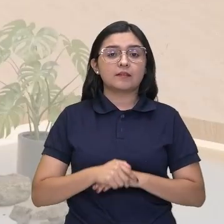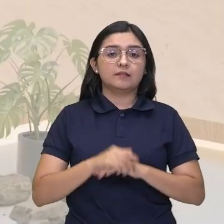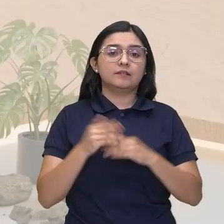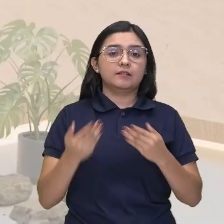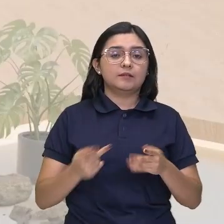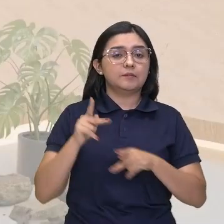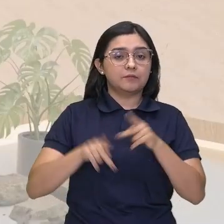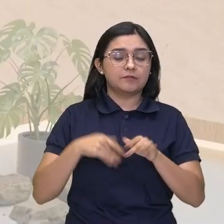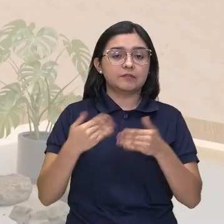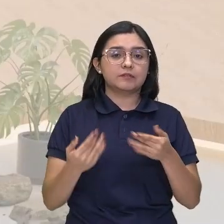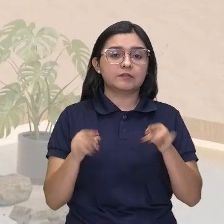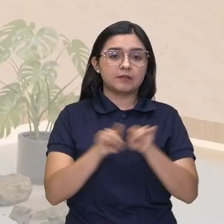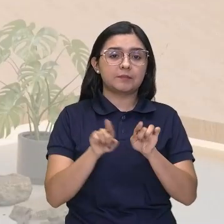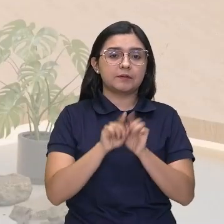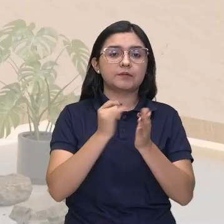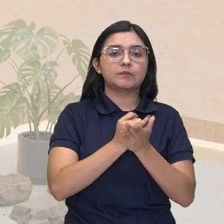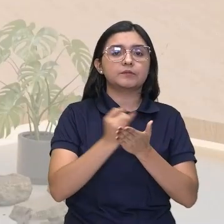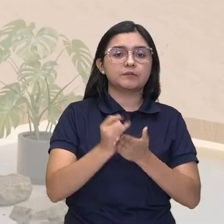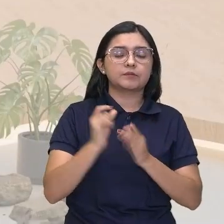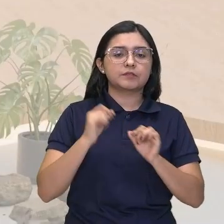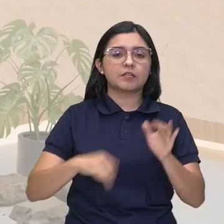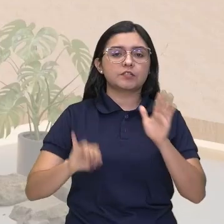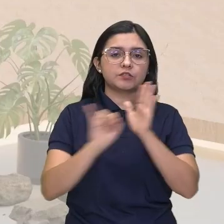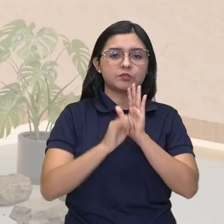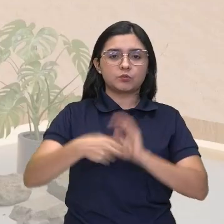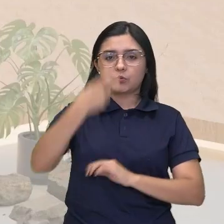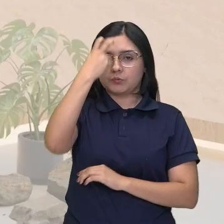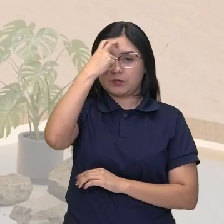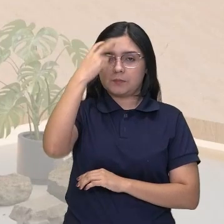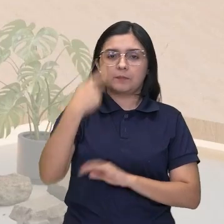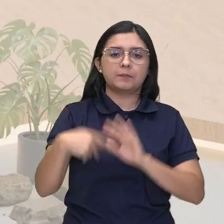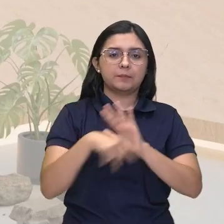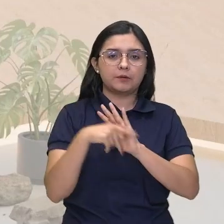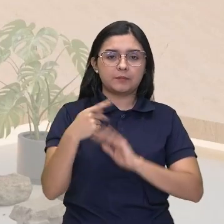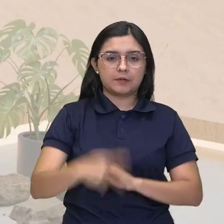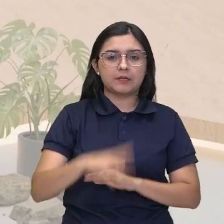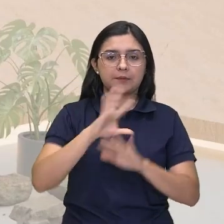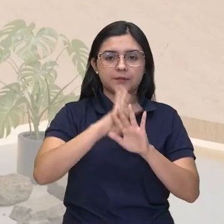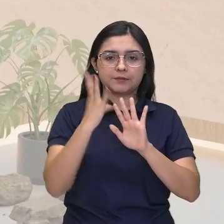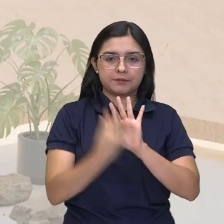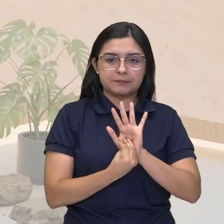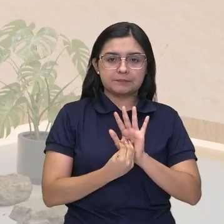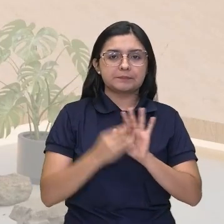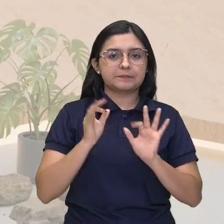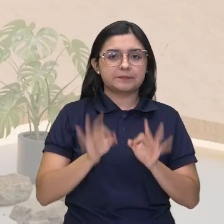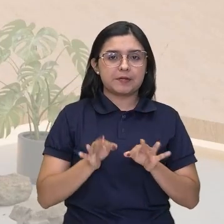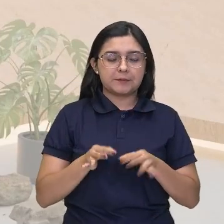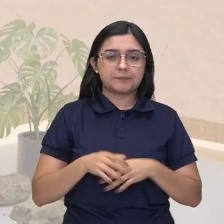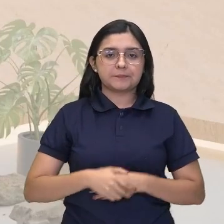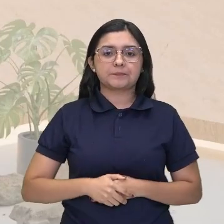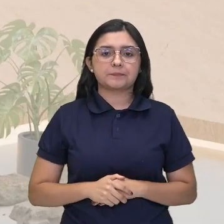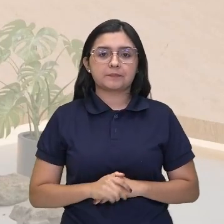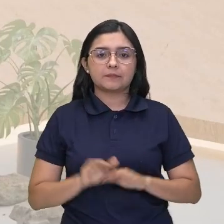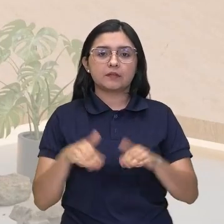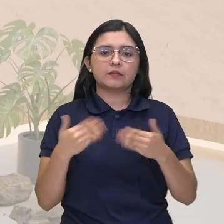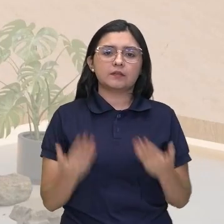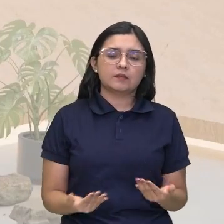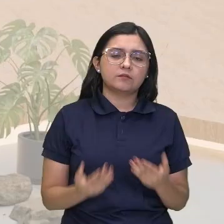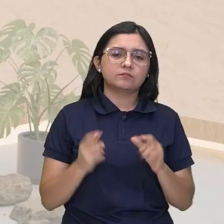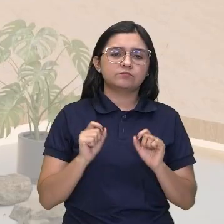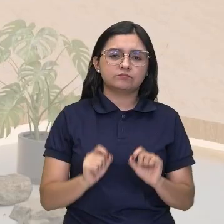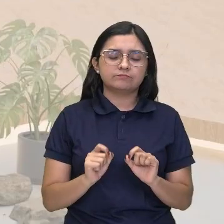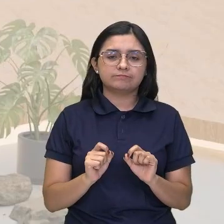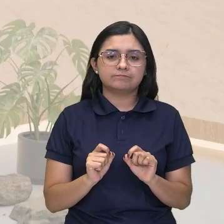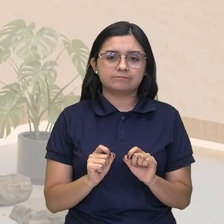iniciando aí com a questão da introdução às identidades culturais aqui na Amazônia, não é isso? Exatamente. Então o que nós podemos dizer aqui?